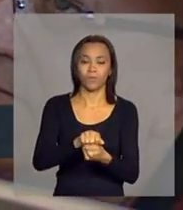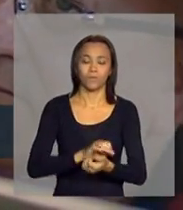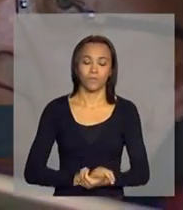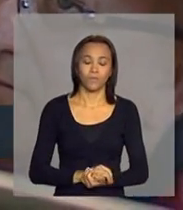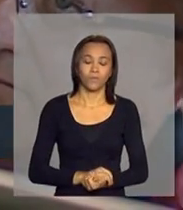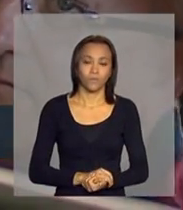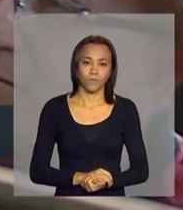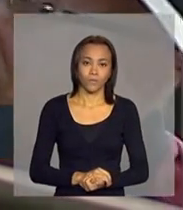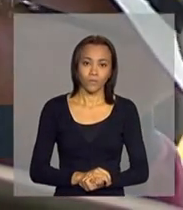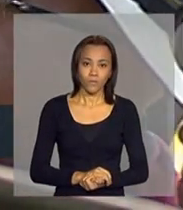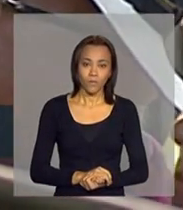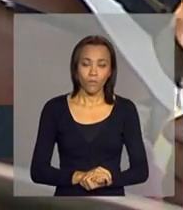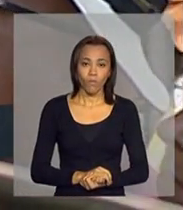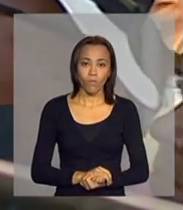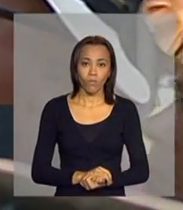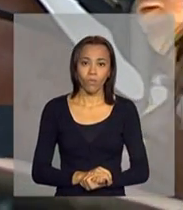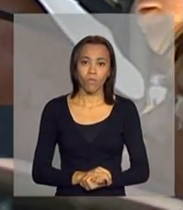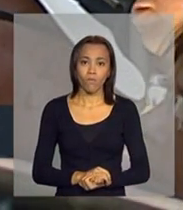E que